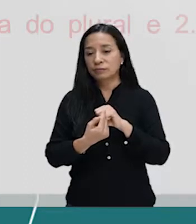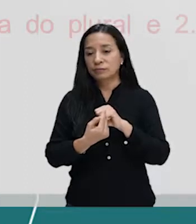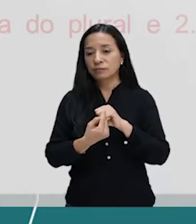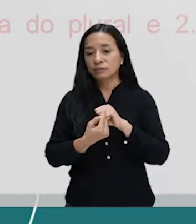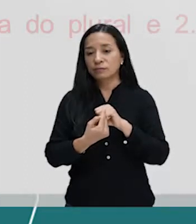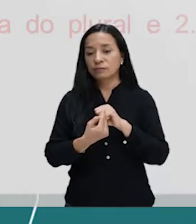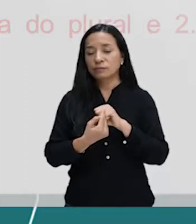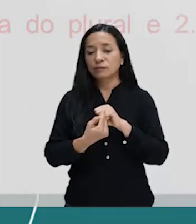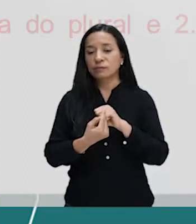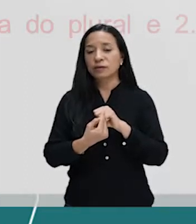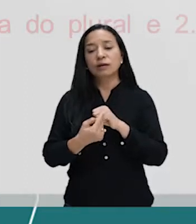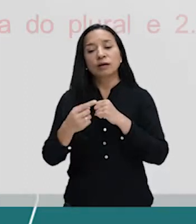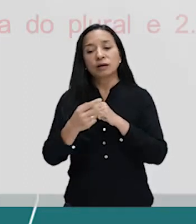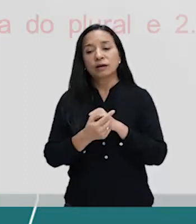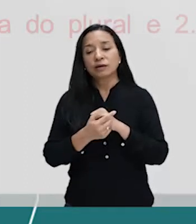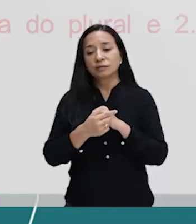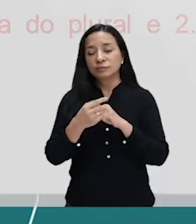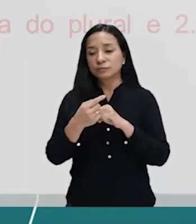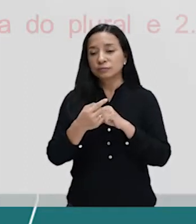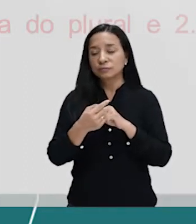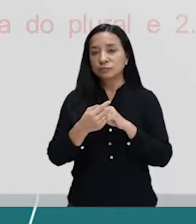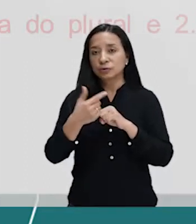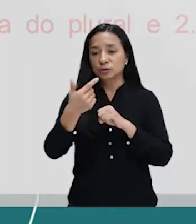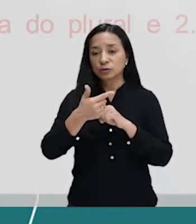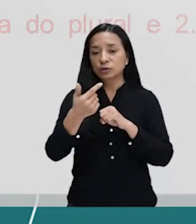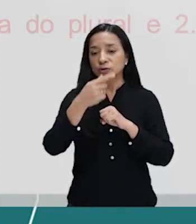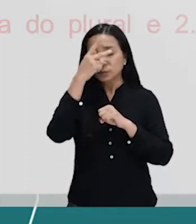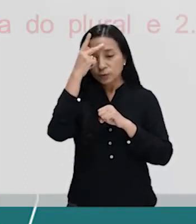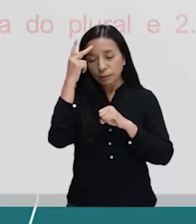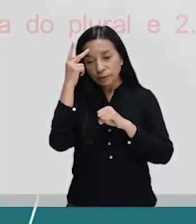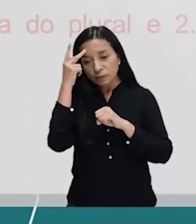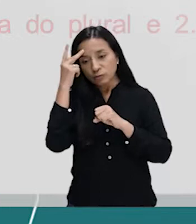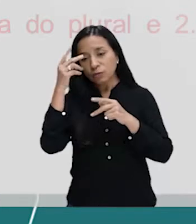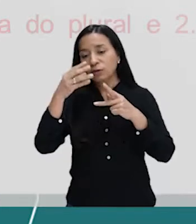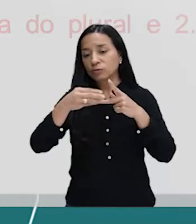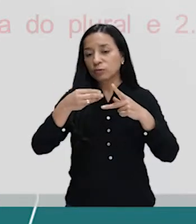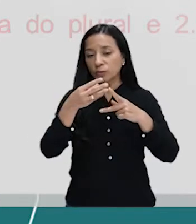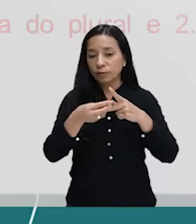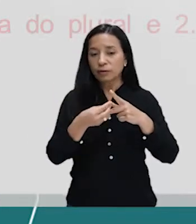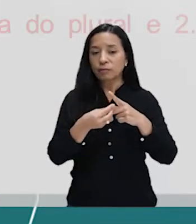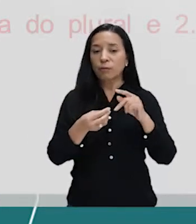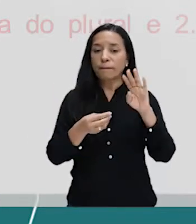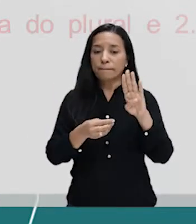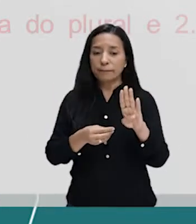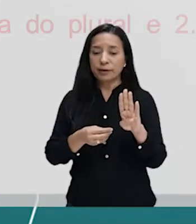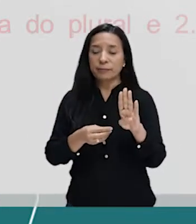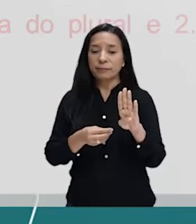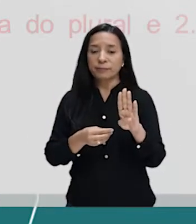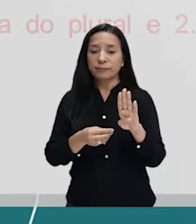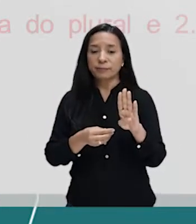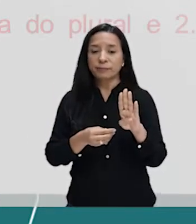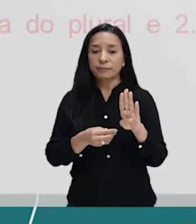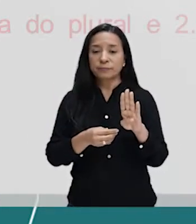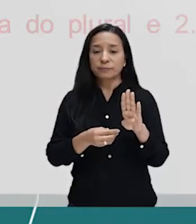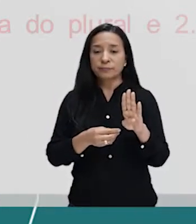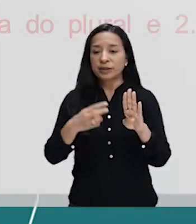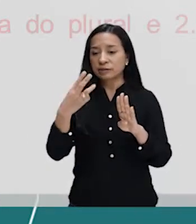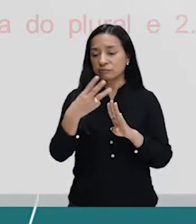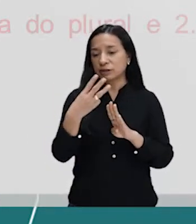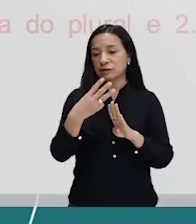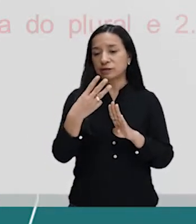pessoa do plural. Suas músicas encantam os meus ouvidos. Suas, tá na terceira pessoa do